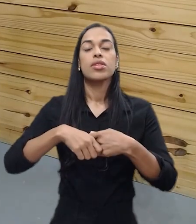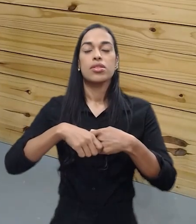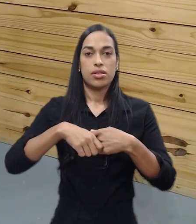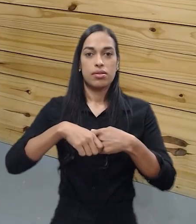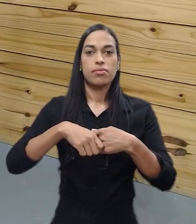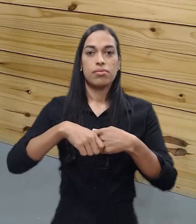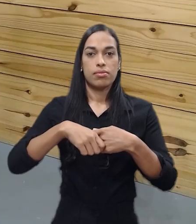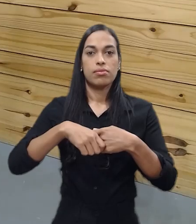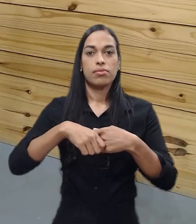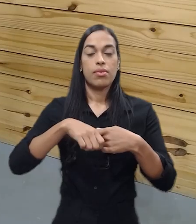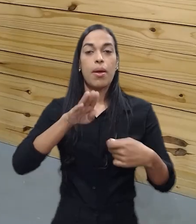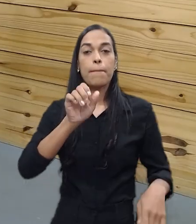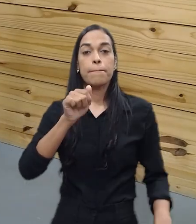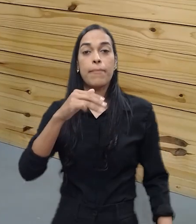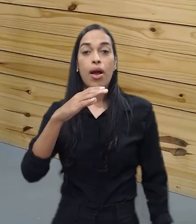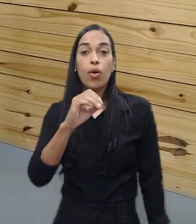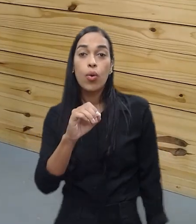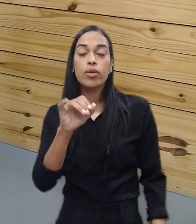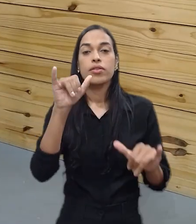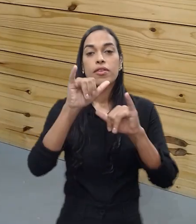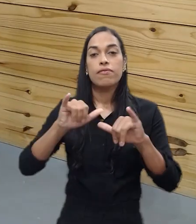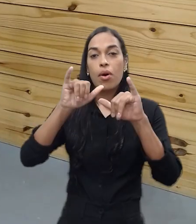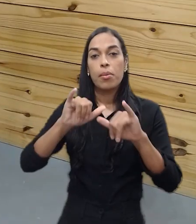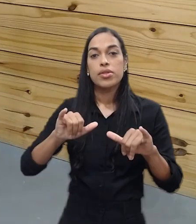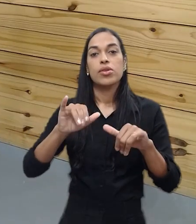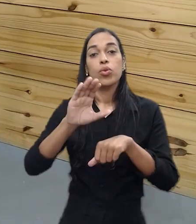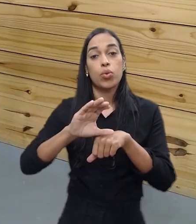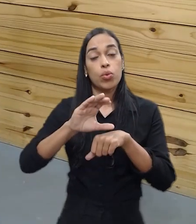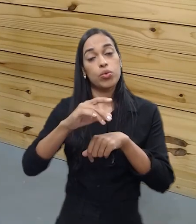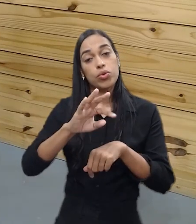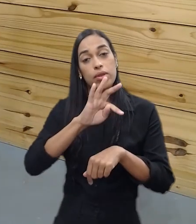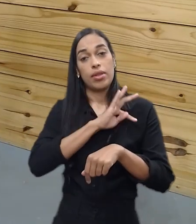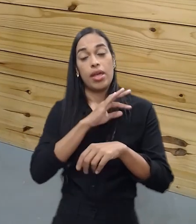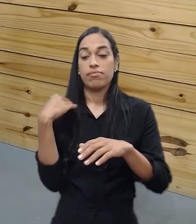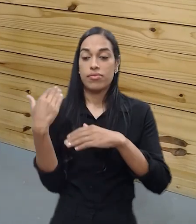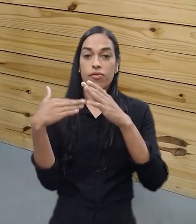Cloud, do curso técnico de desenvolvimento de sistemas da ETEPAC.